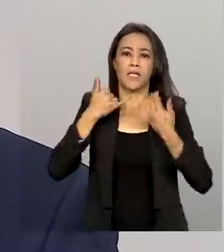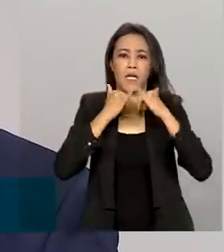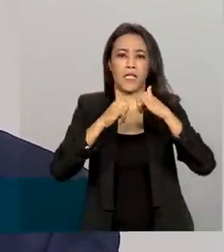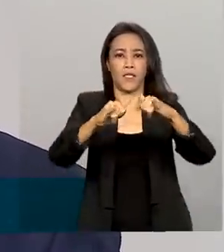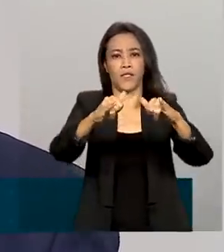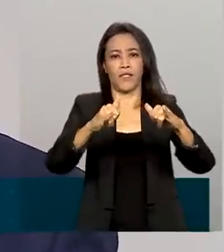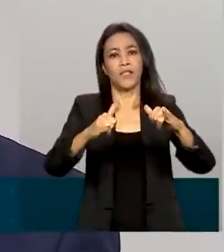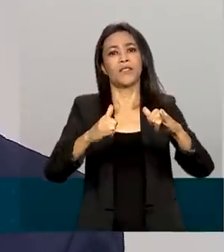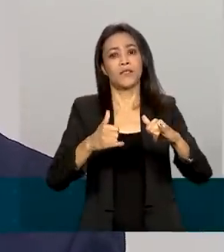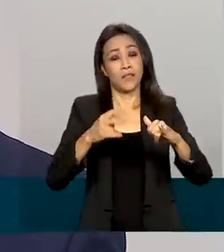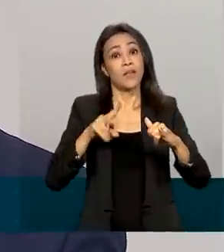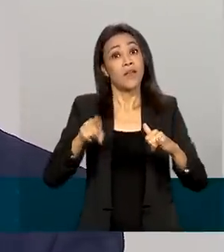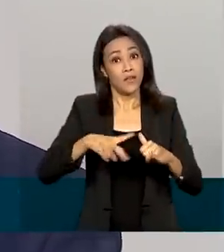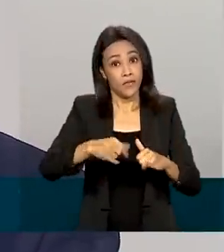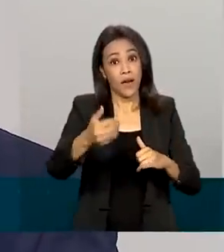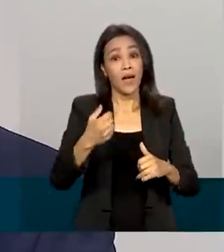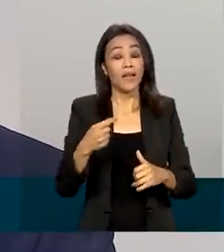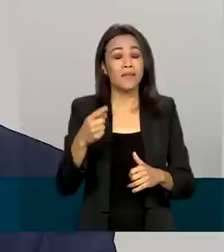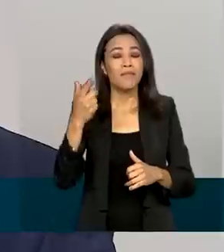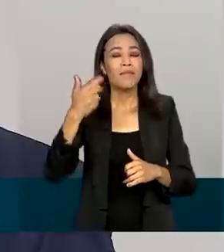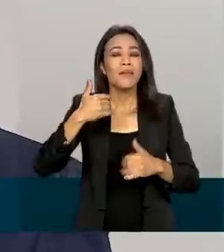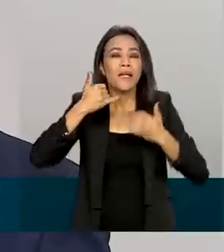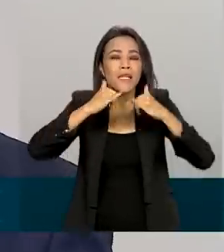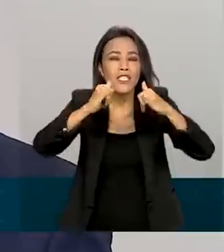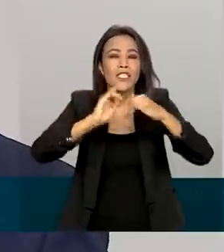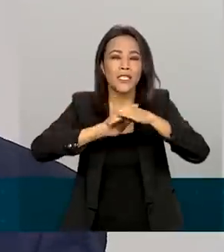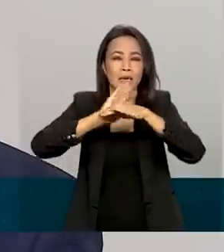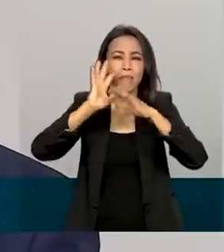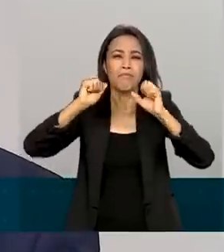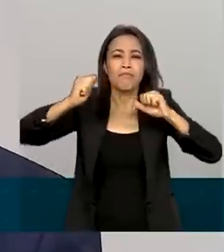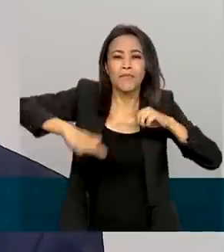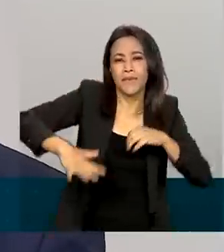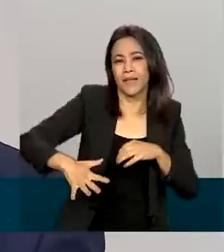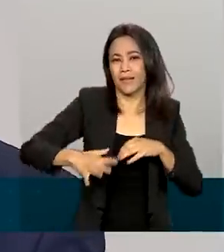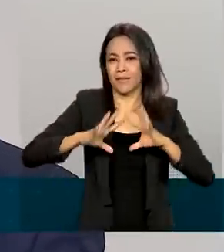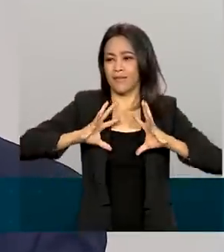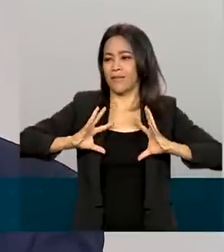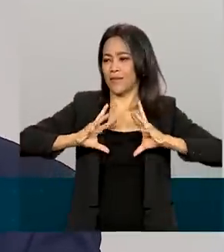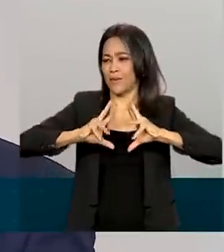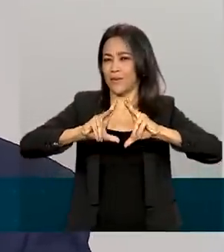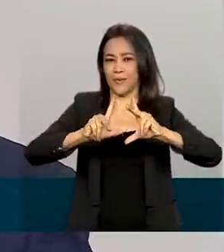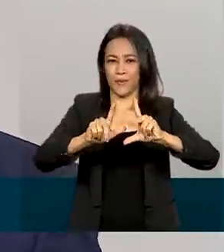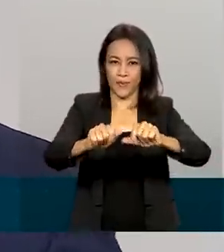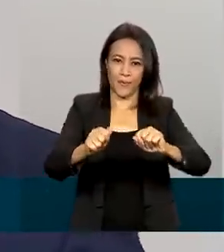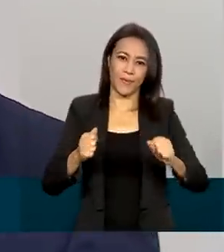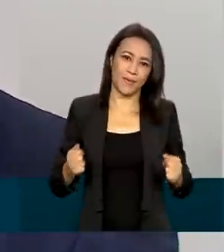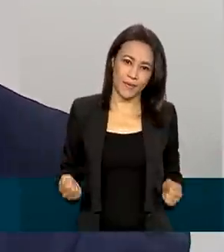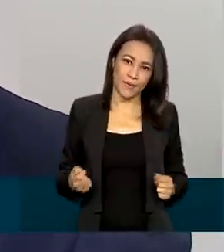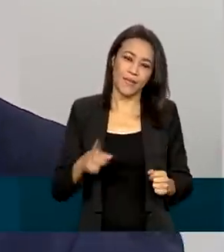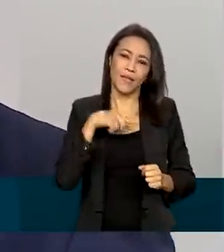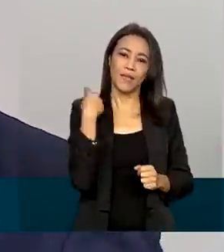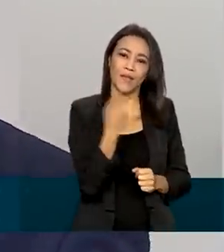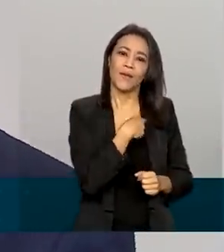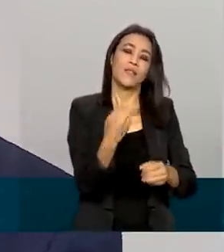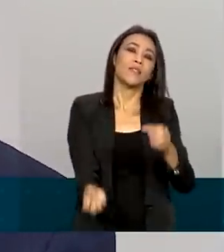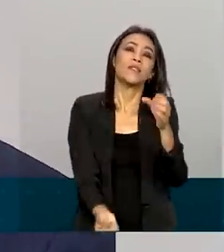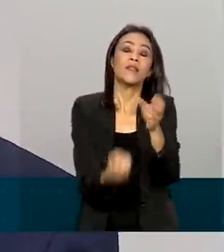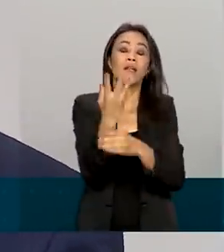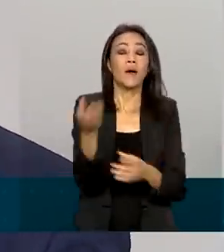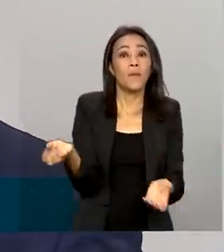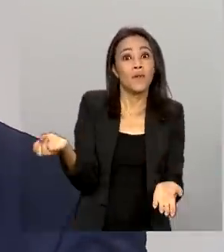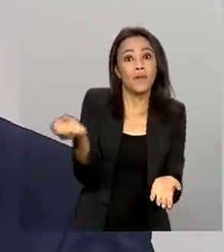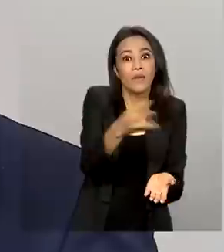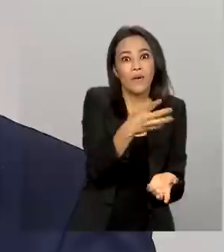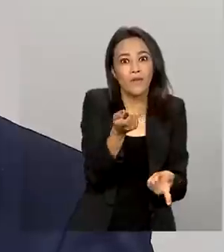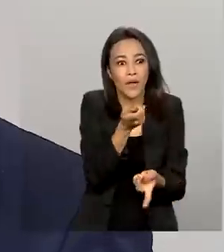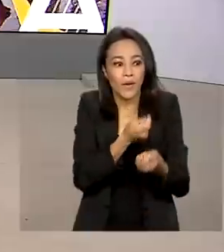aproveitar disso produzindo energia limpa e mais barata para todos e, com certeza, a gente criar uma nova economia verde neutra em